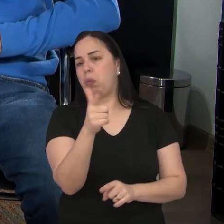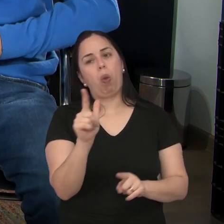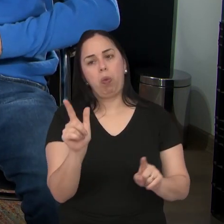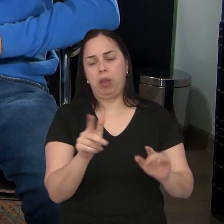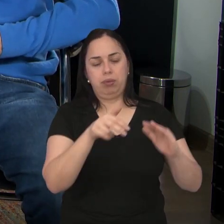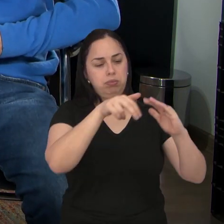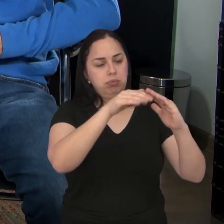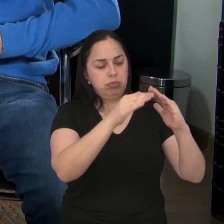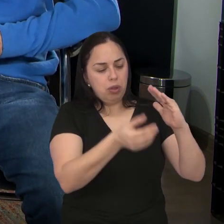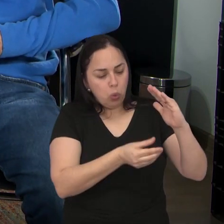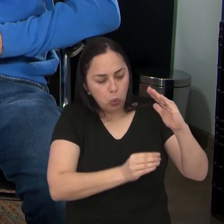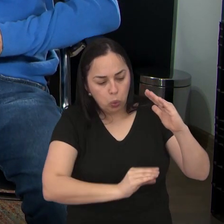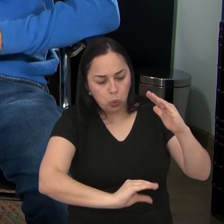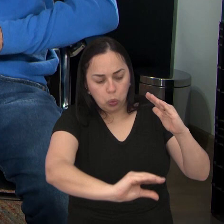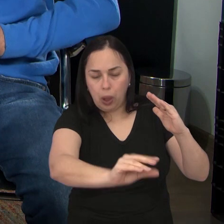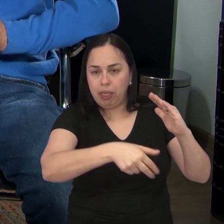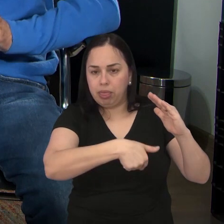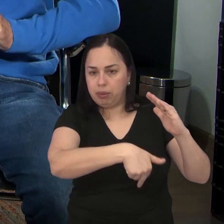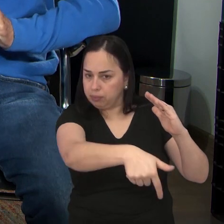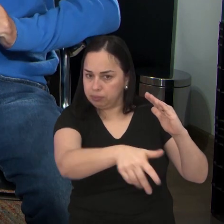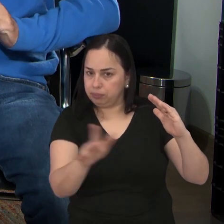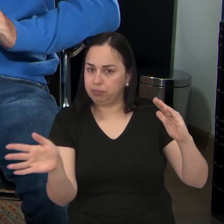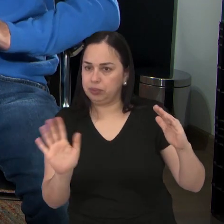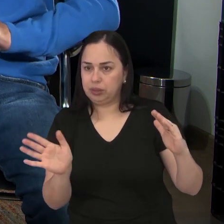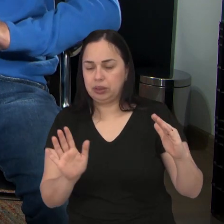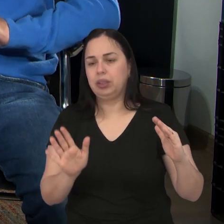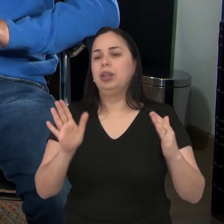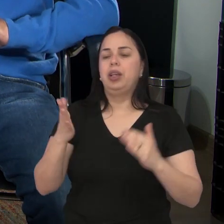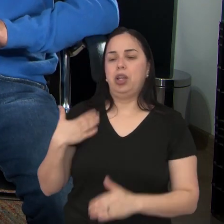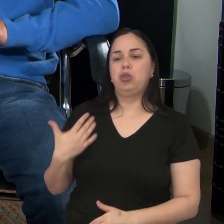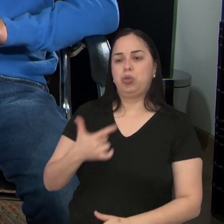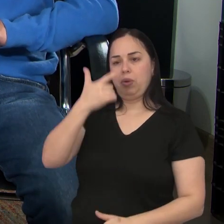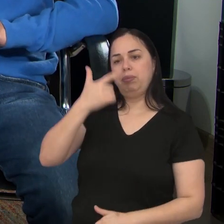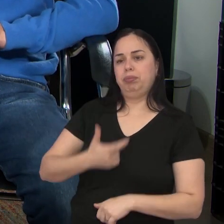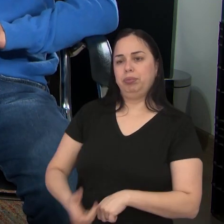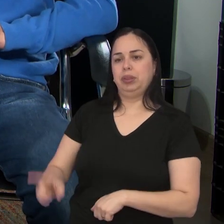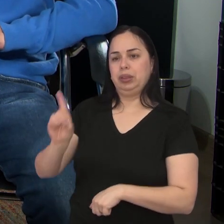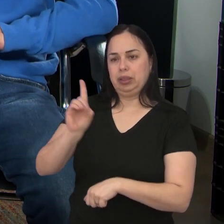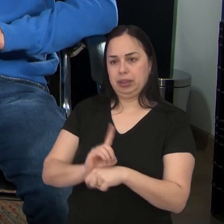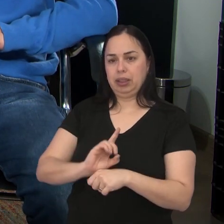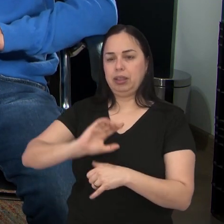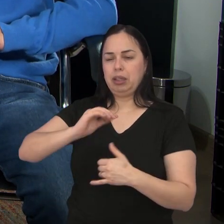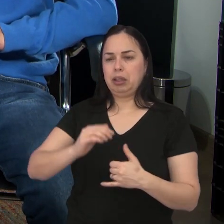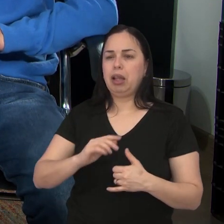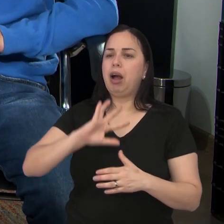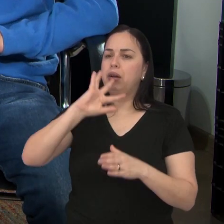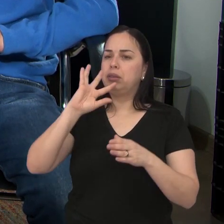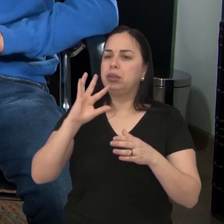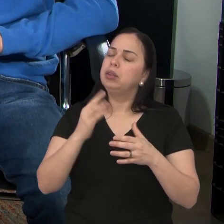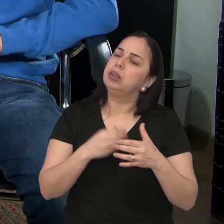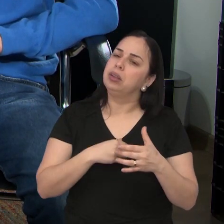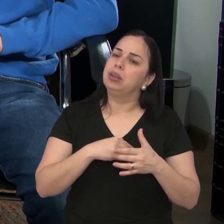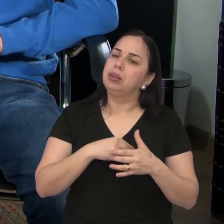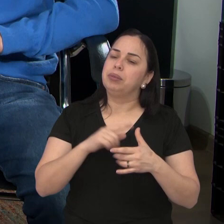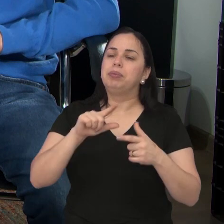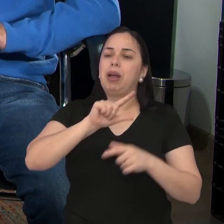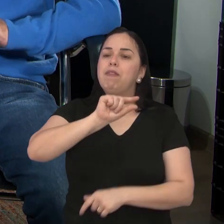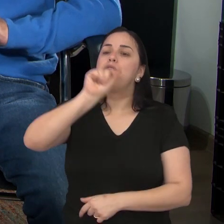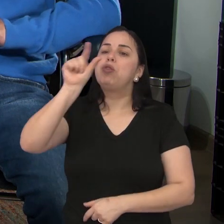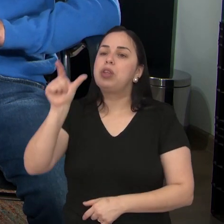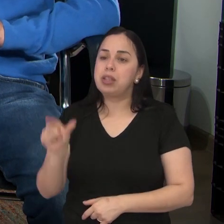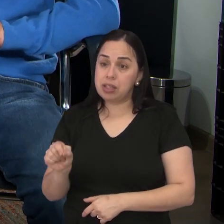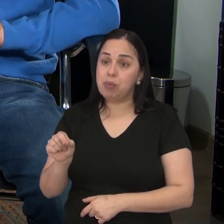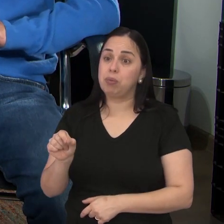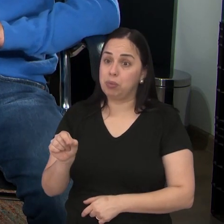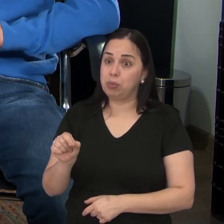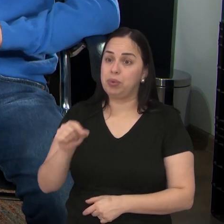ocasião engraçada, eu dirigi o Departamento de Patrimônio da Fundação Cultural, acho que em 90, 91. A gente